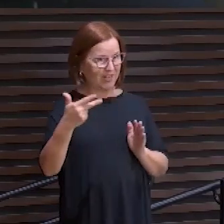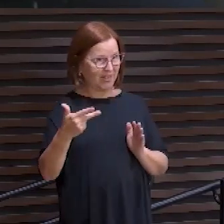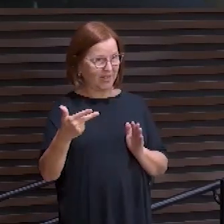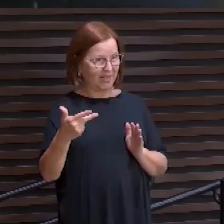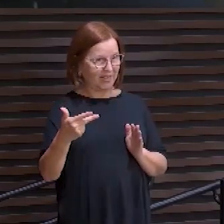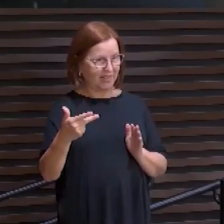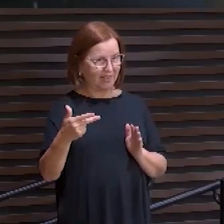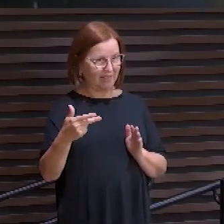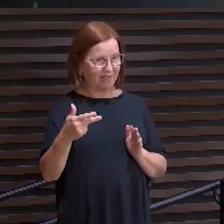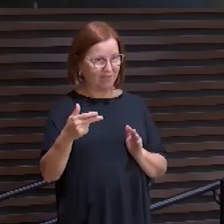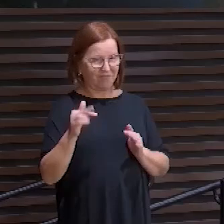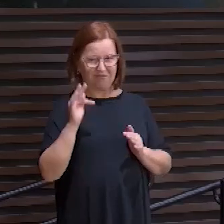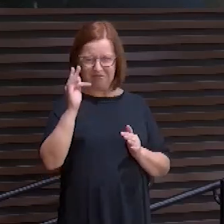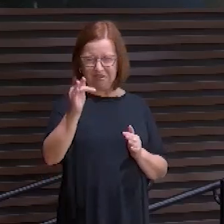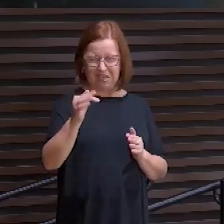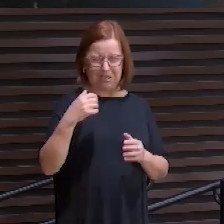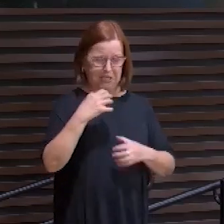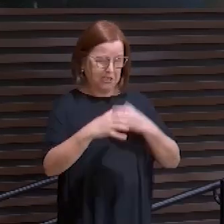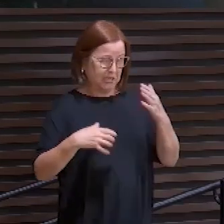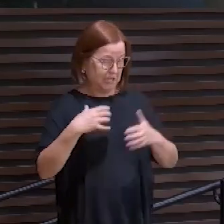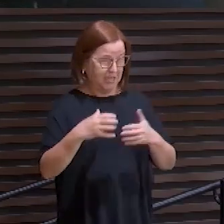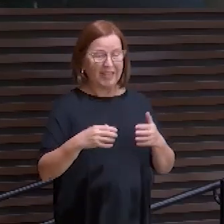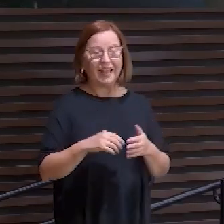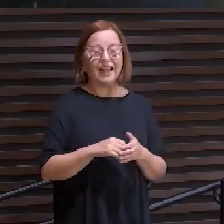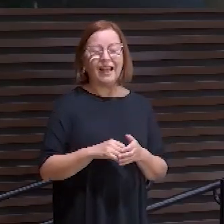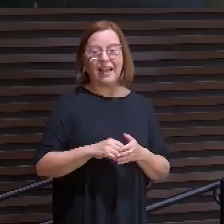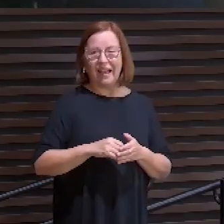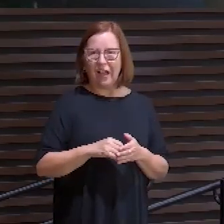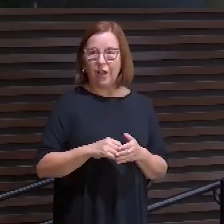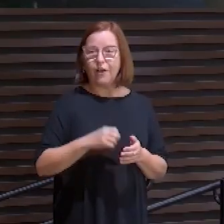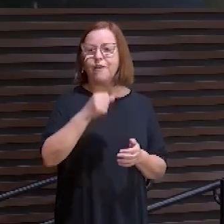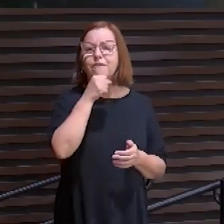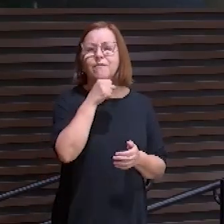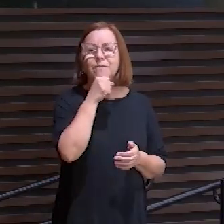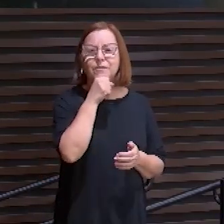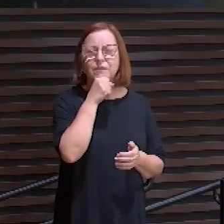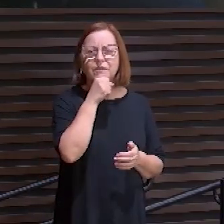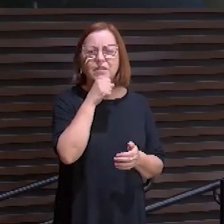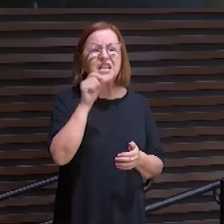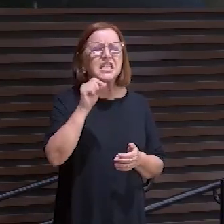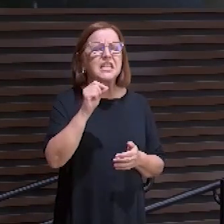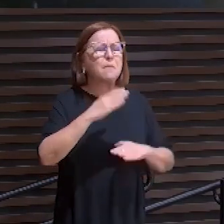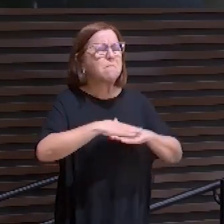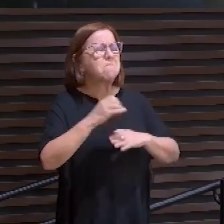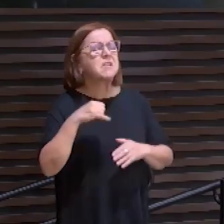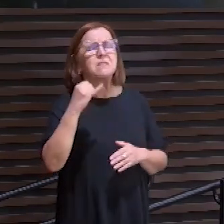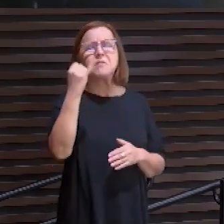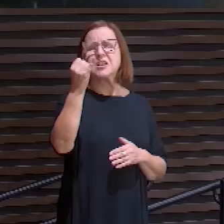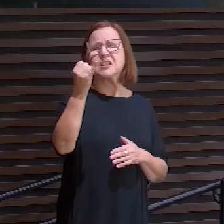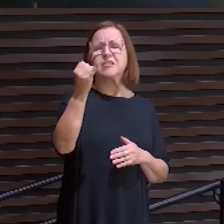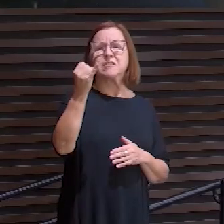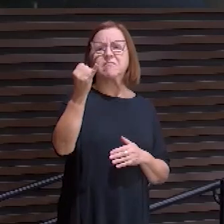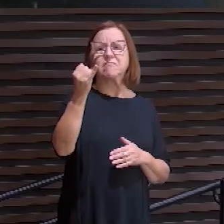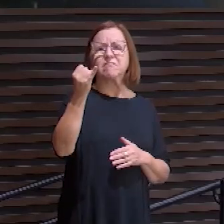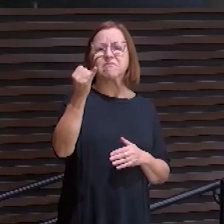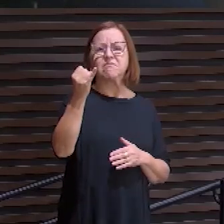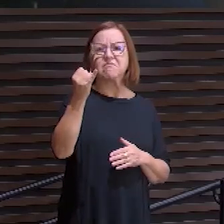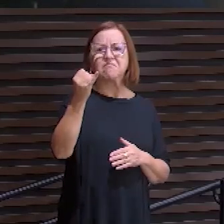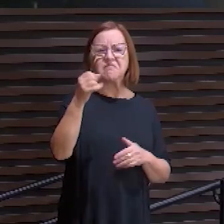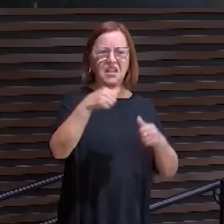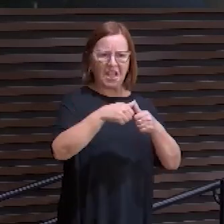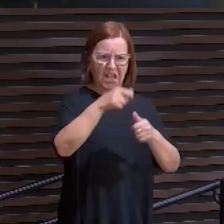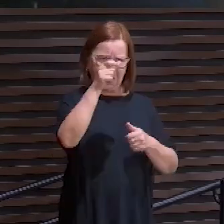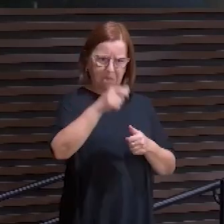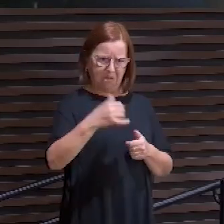na frente, ela é agitada, e ela, vô, quem é mais importante? Essa